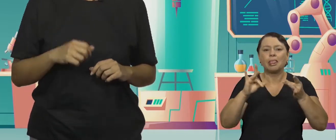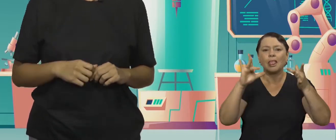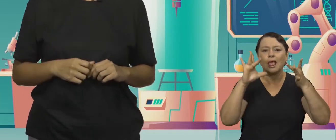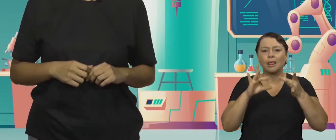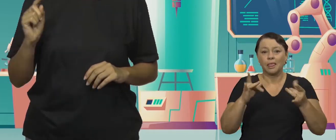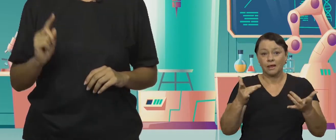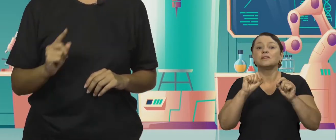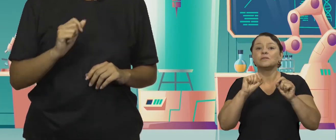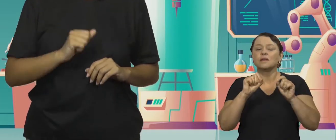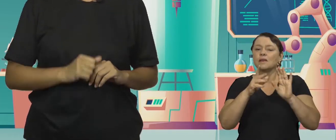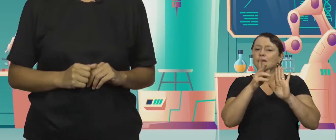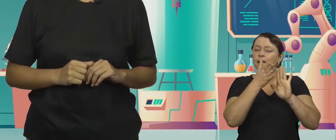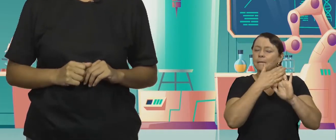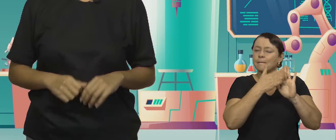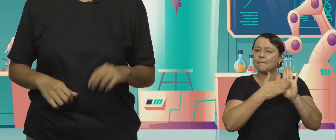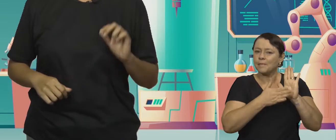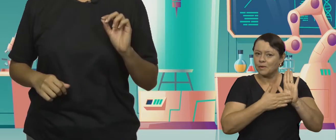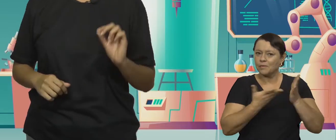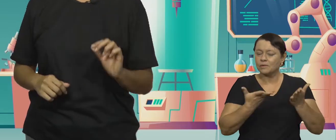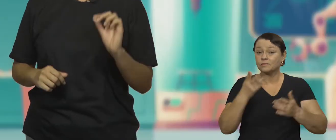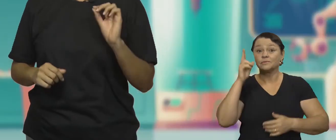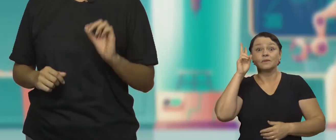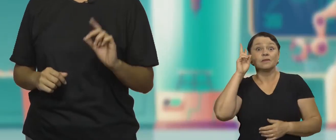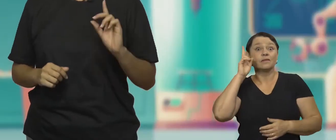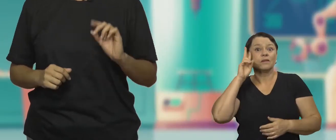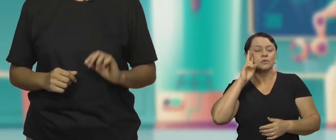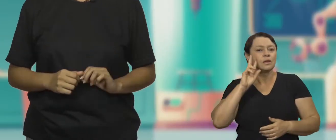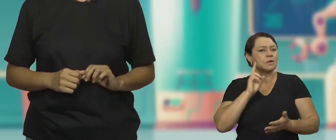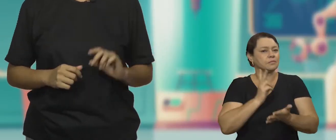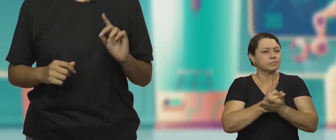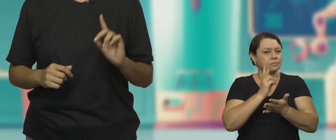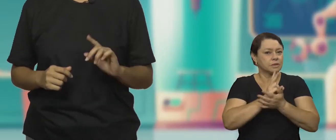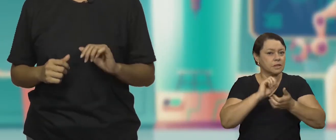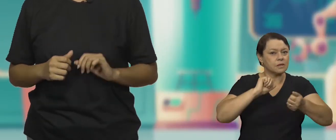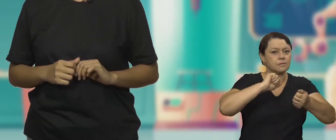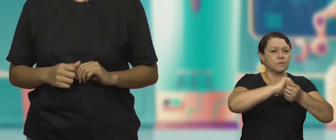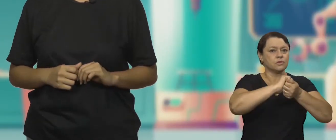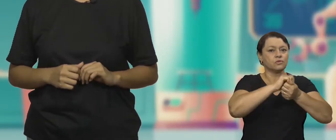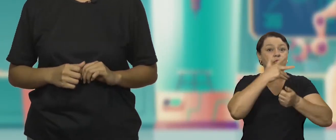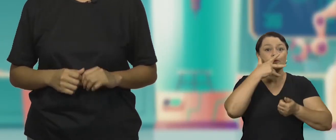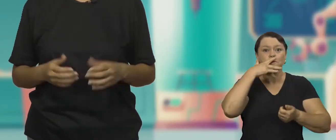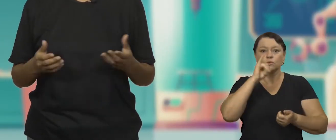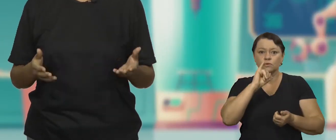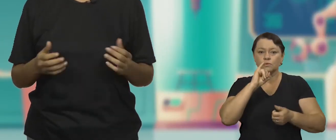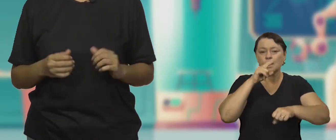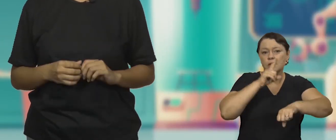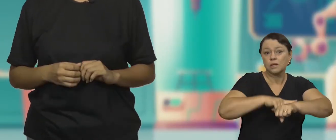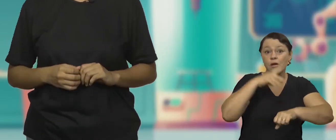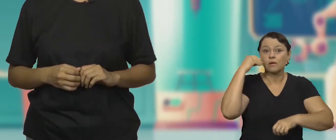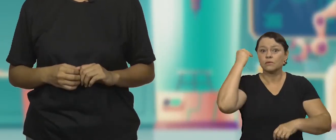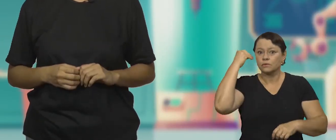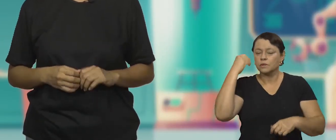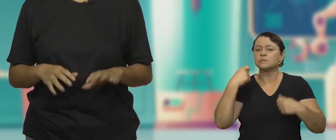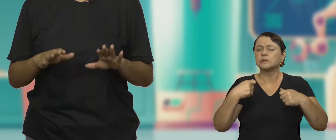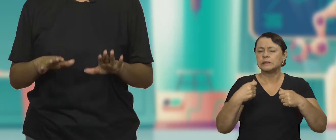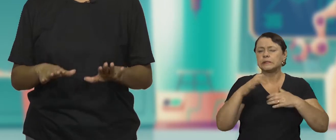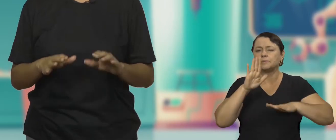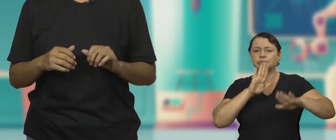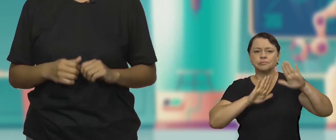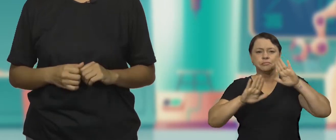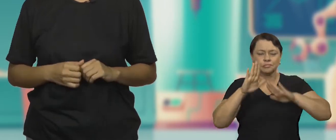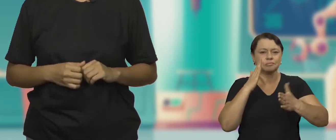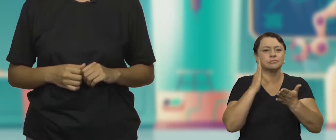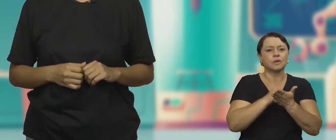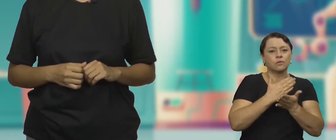Papel Grudento. Vamos lembrar. Estejam junto aos seus pais na hora do experimento. Temos que ter alguns cuidados,